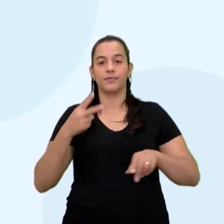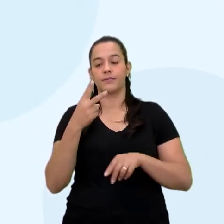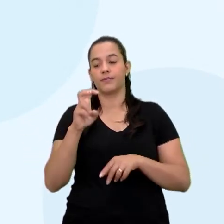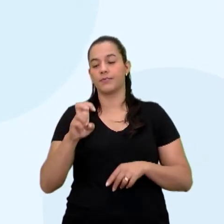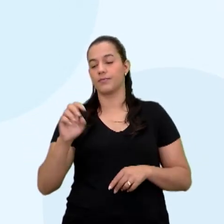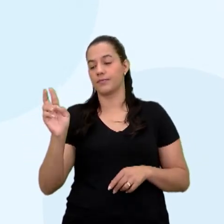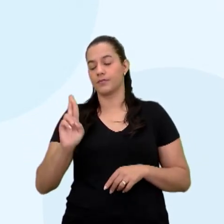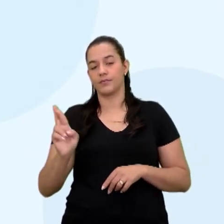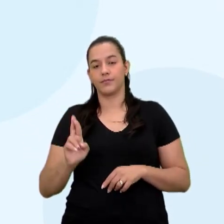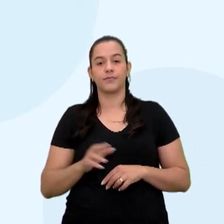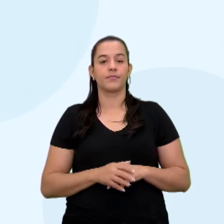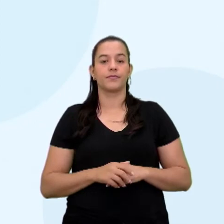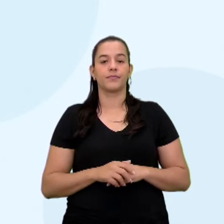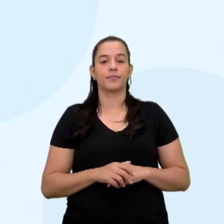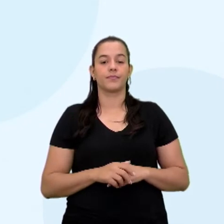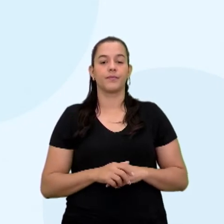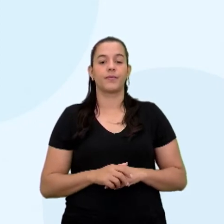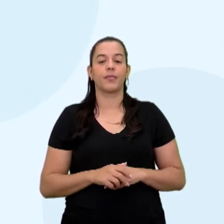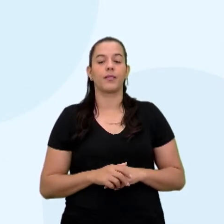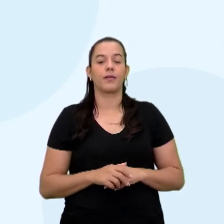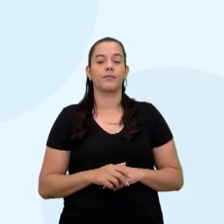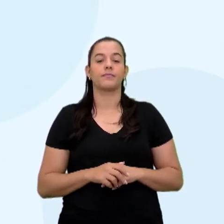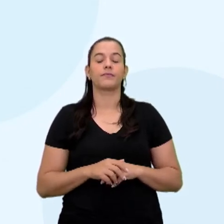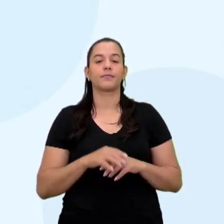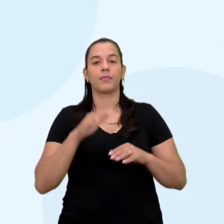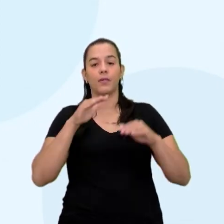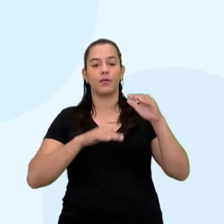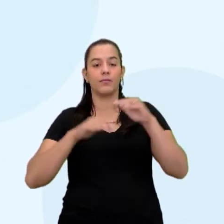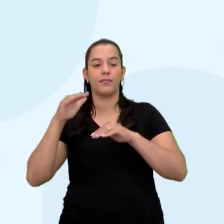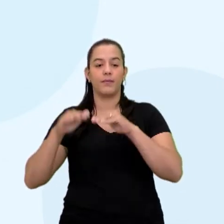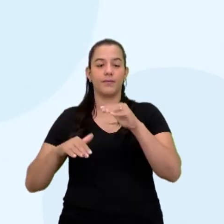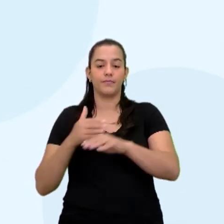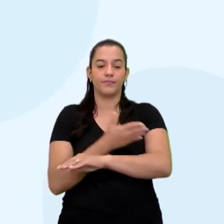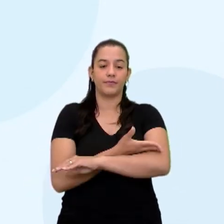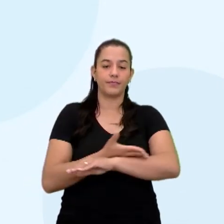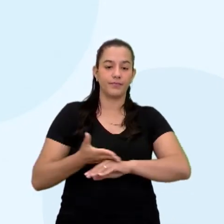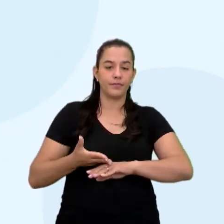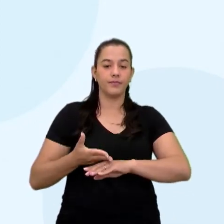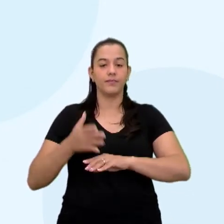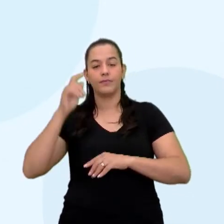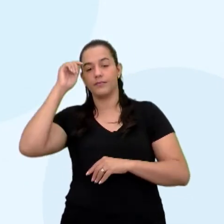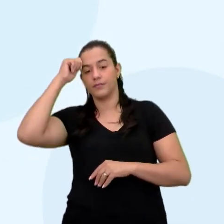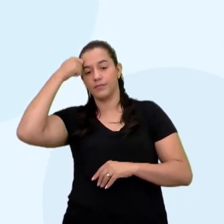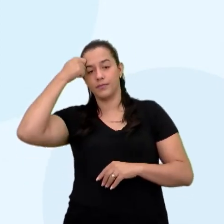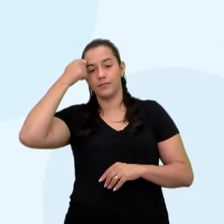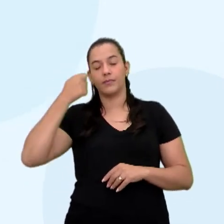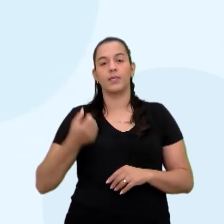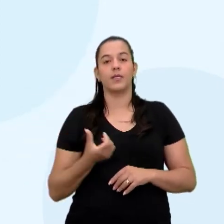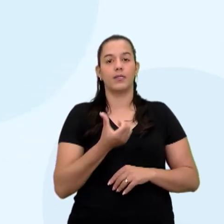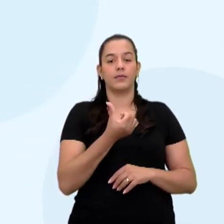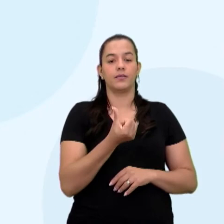1.725. Aí é o detalhe, o rendimento médio de quem tem a cor branca em relação à preta é de